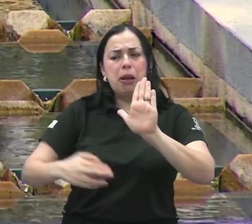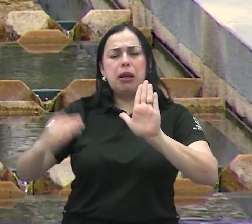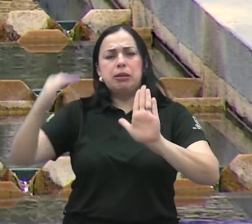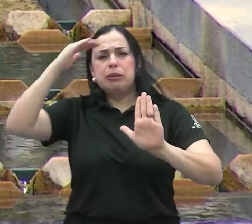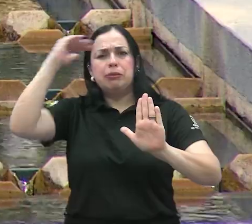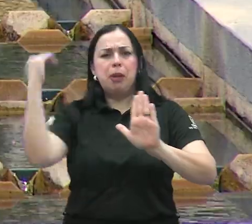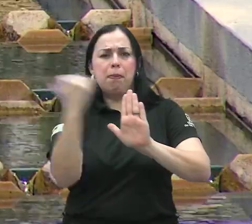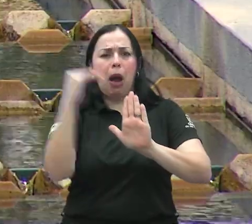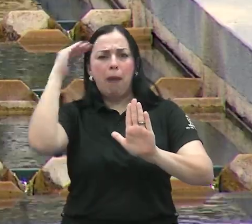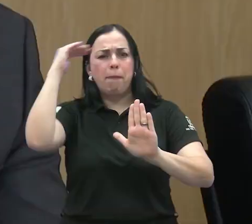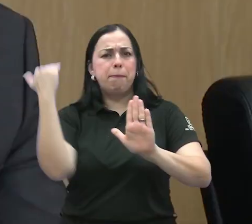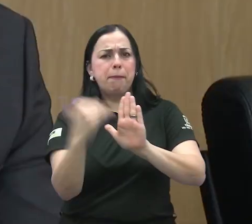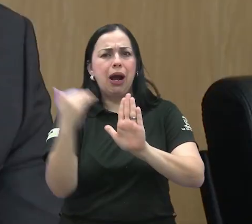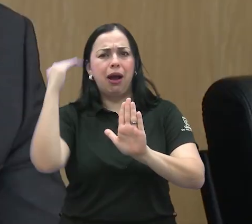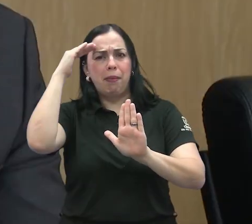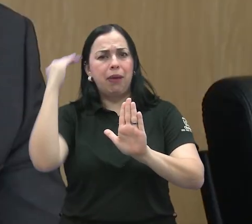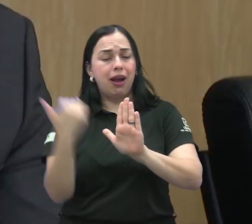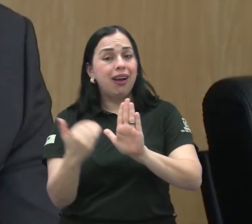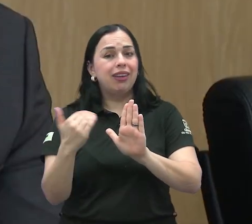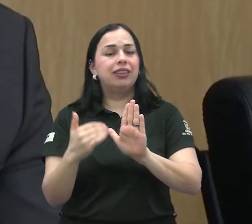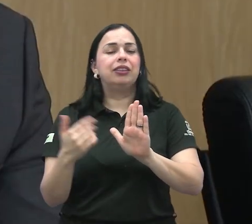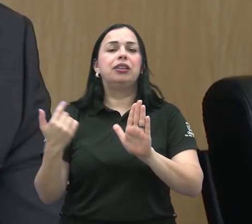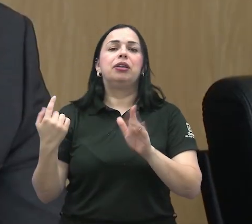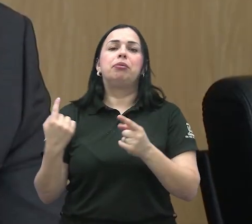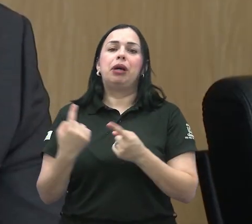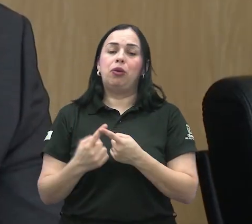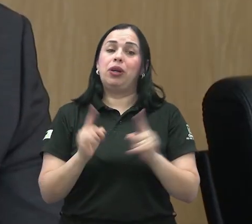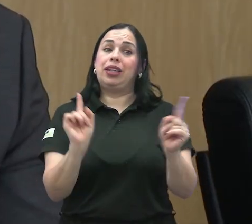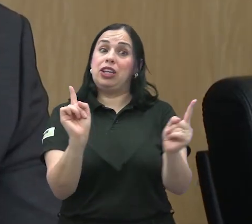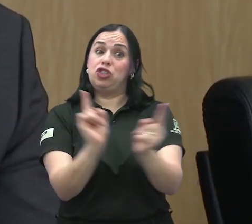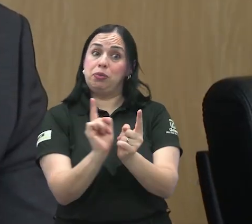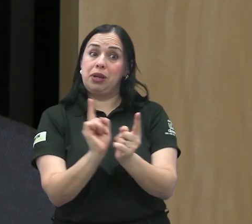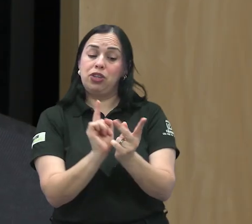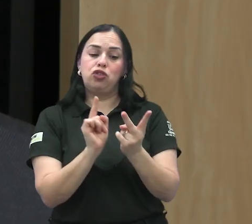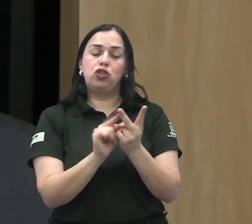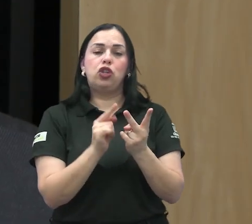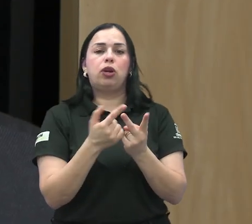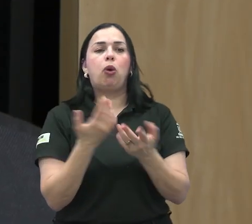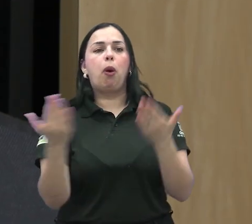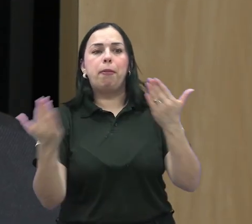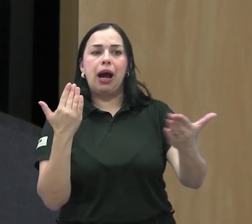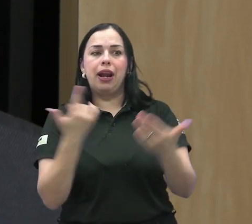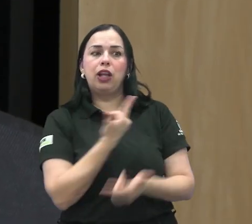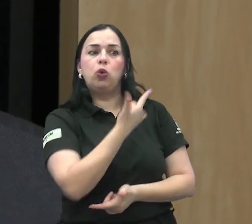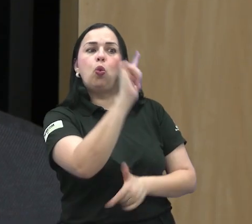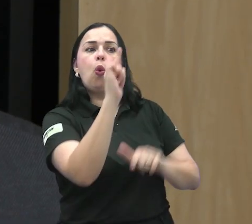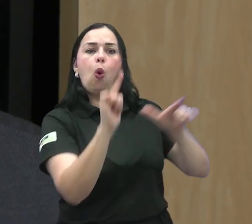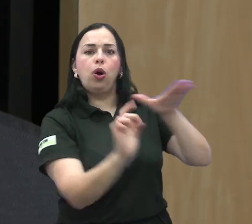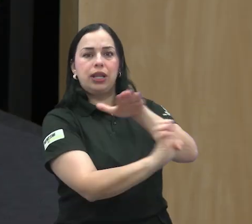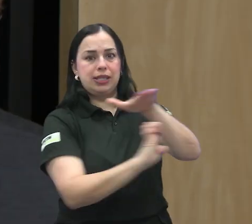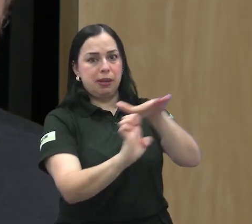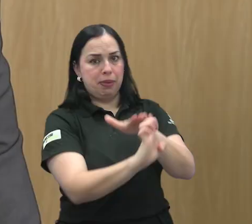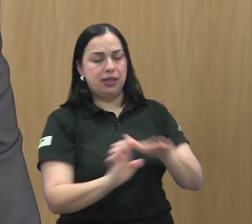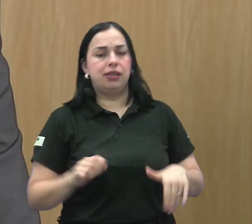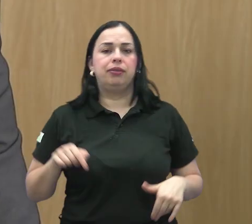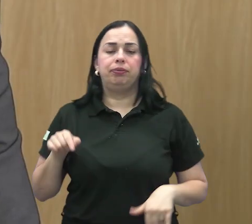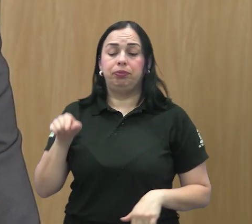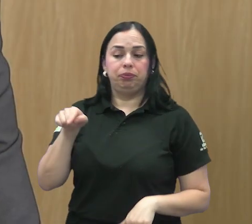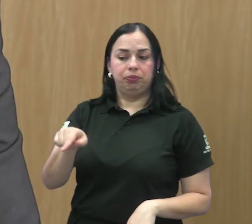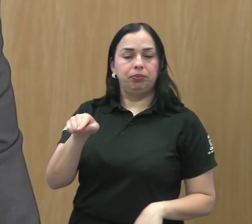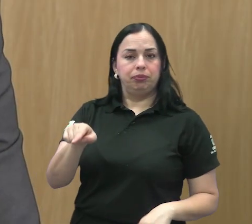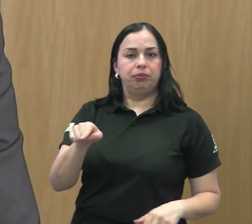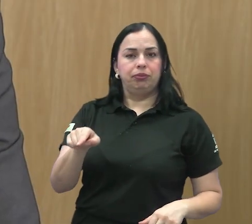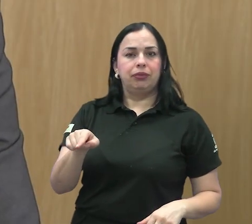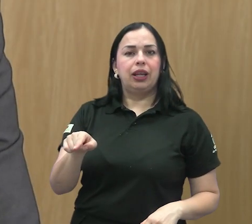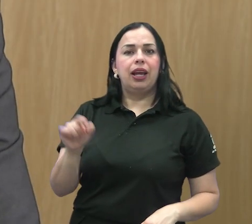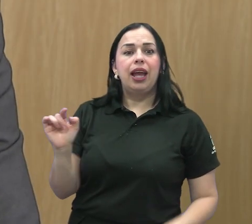uma série de regras que diferenciam o trabalho prestado de outros serviços privados comuns. O serviço